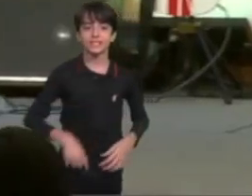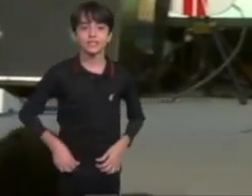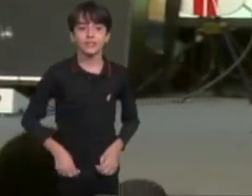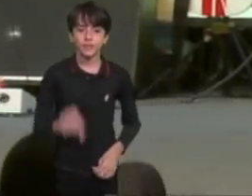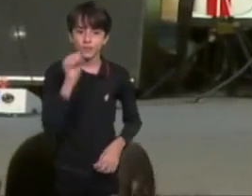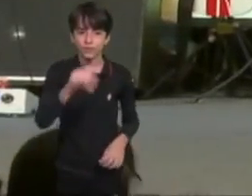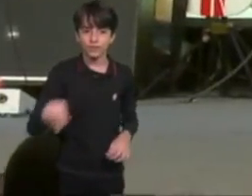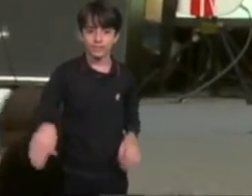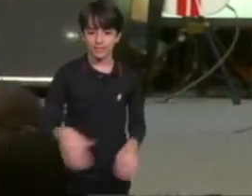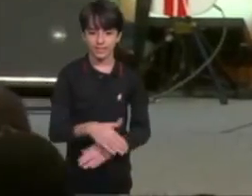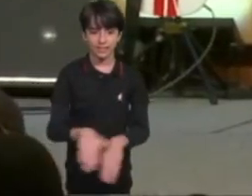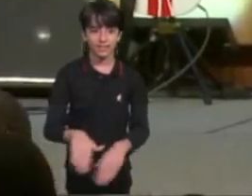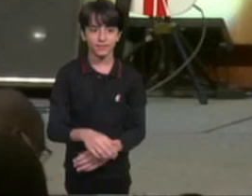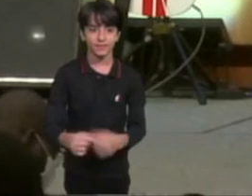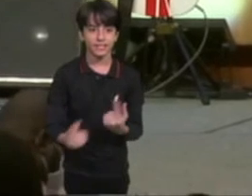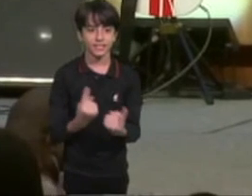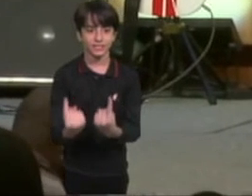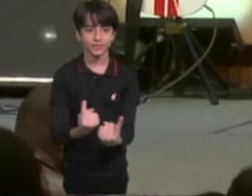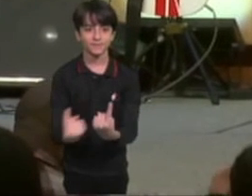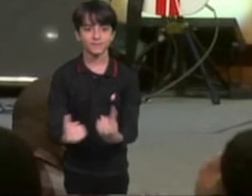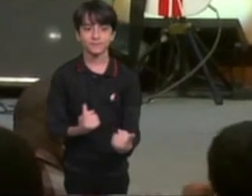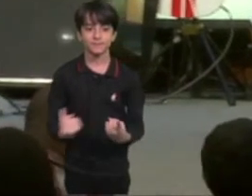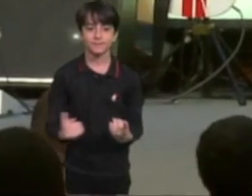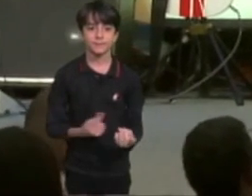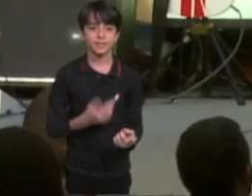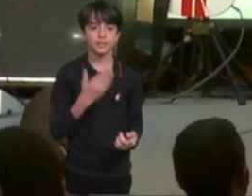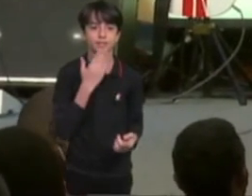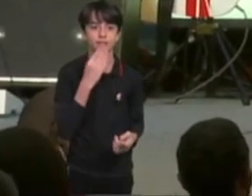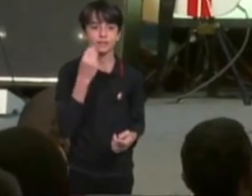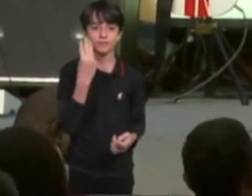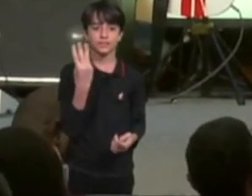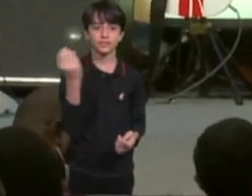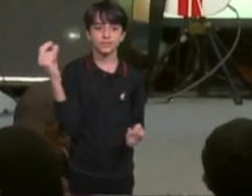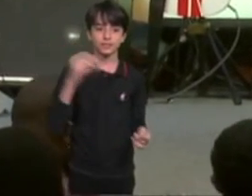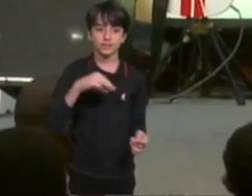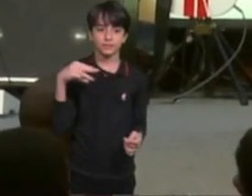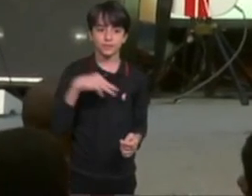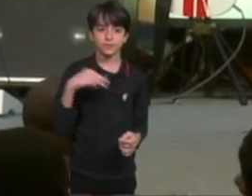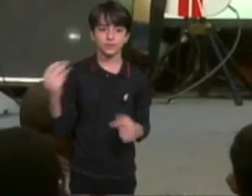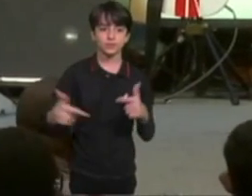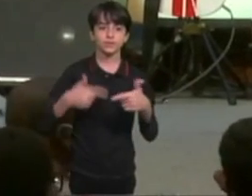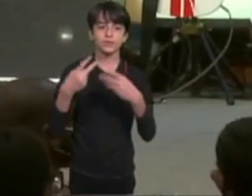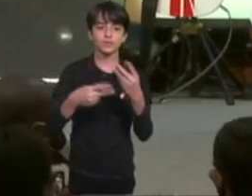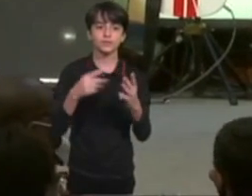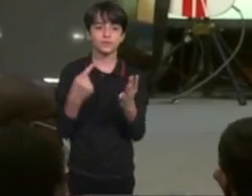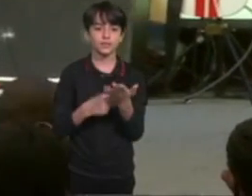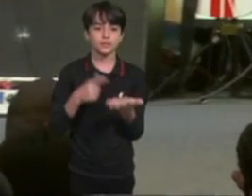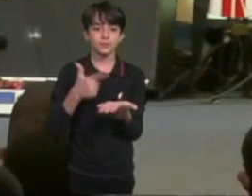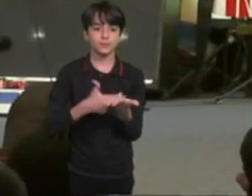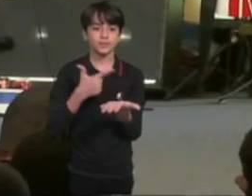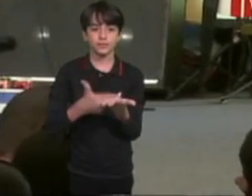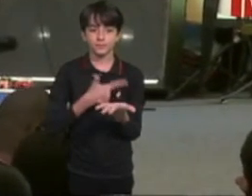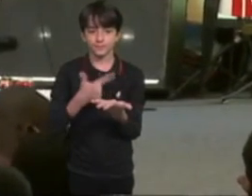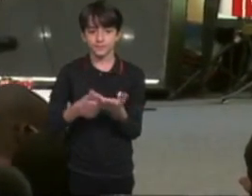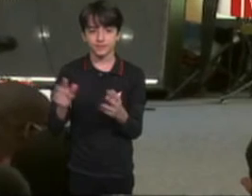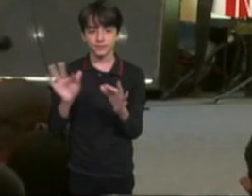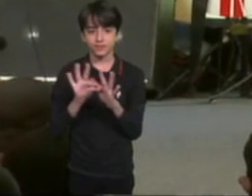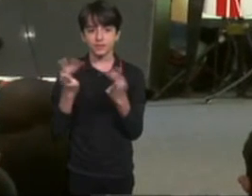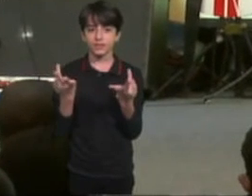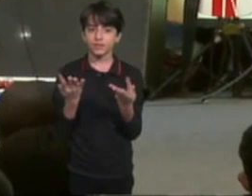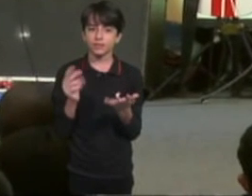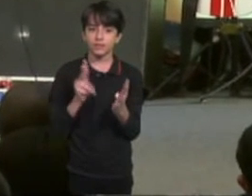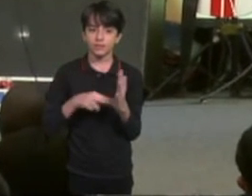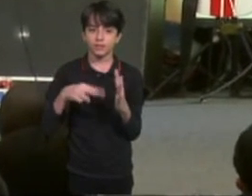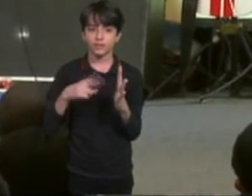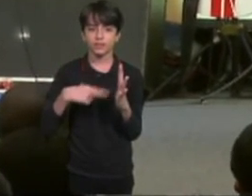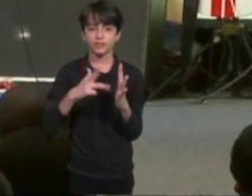é você que tá aqui na frente eu vou pedir a você mais Três minutinhos eu vou dar um livro meu de presente para você um livro pequenininho fácil de você